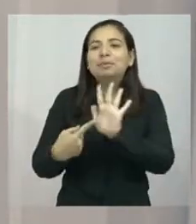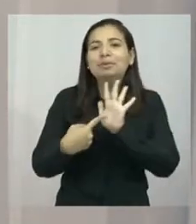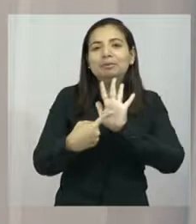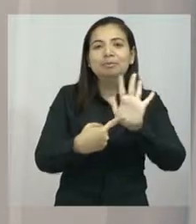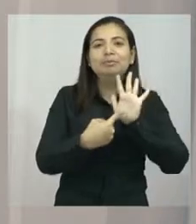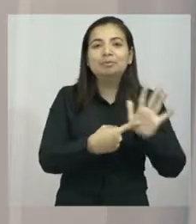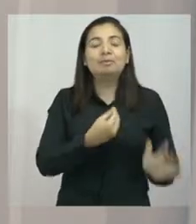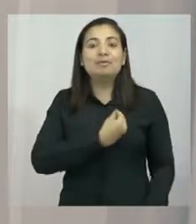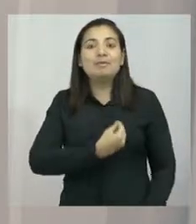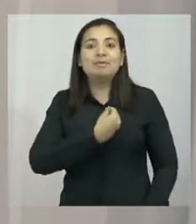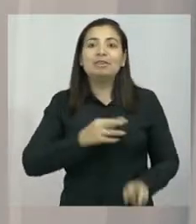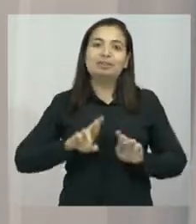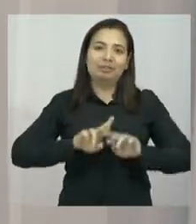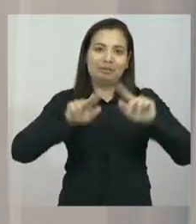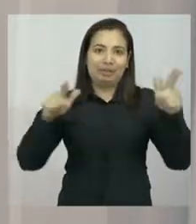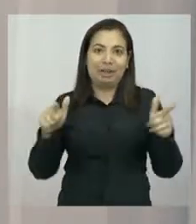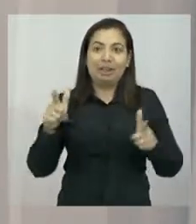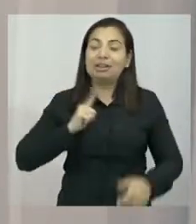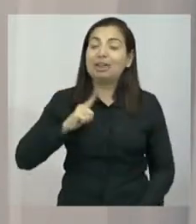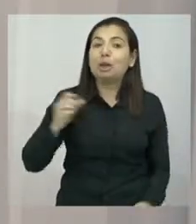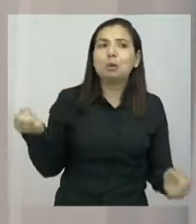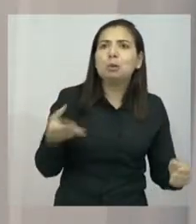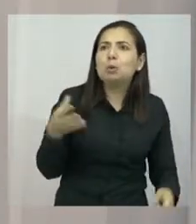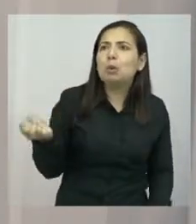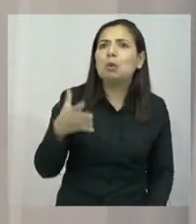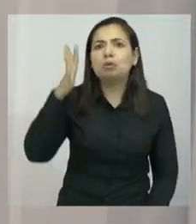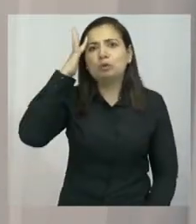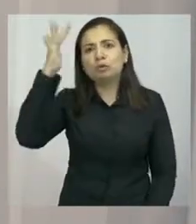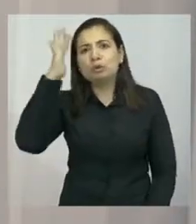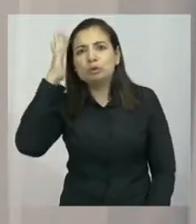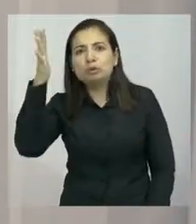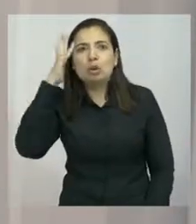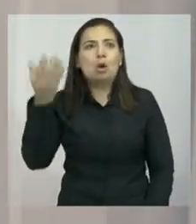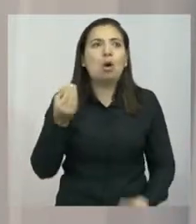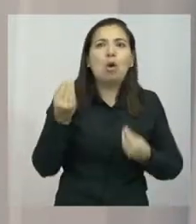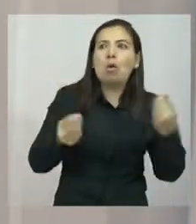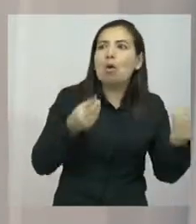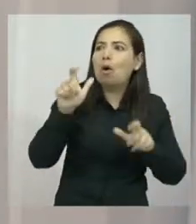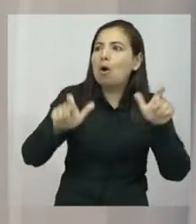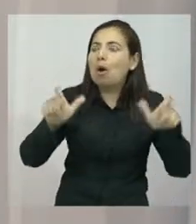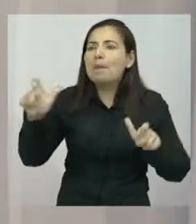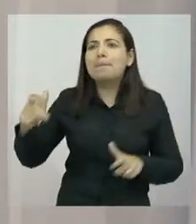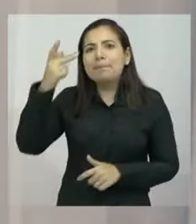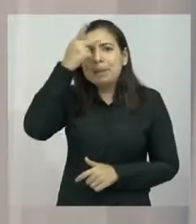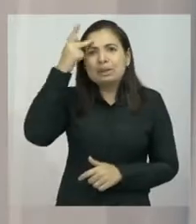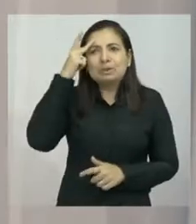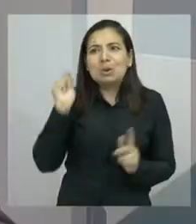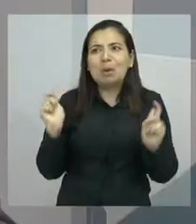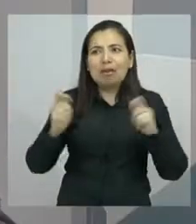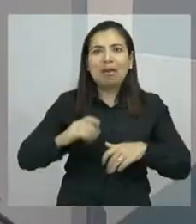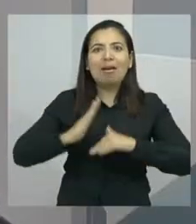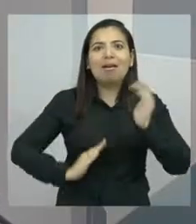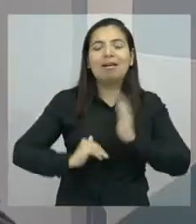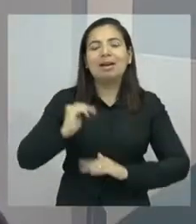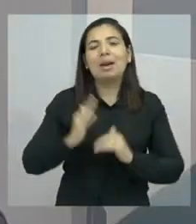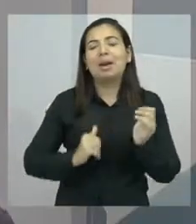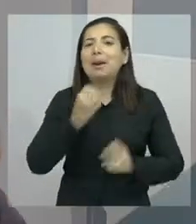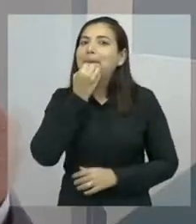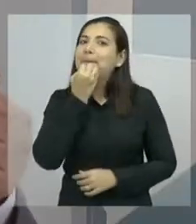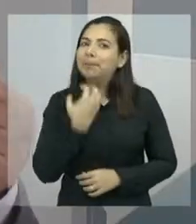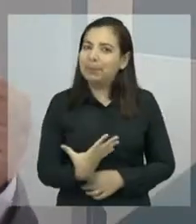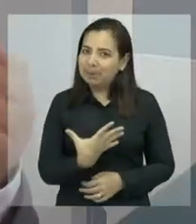de inovação, de novos sonhos, novos talentos, que nós vemos que existem pessoas talentosas. Exatamente. E